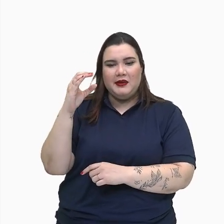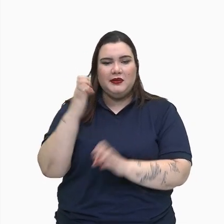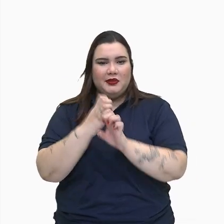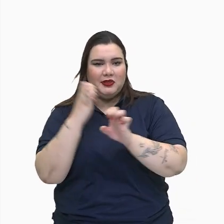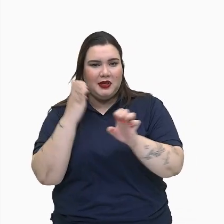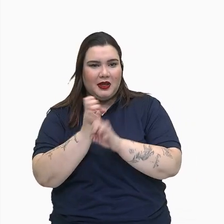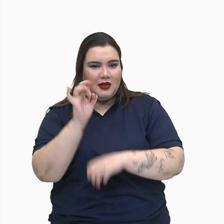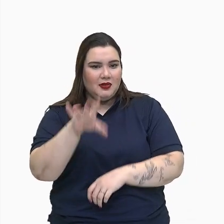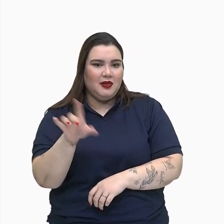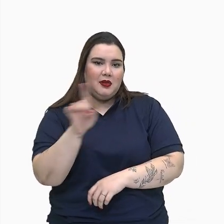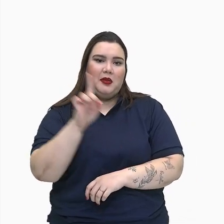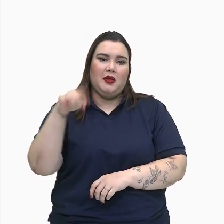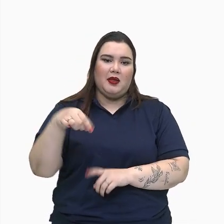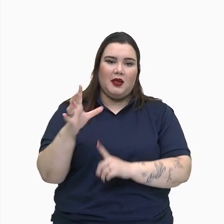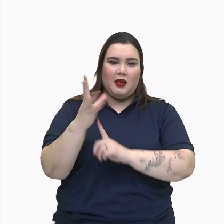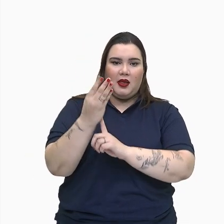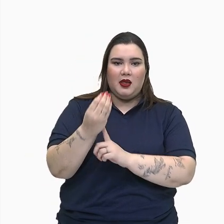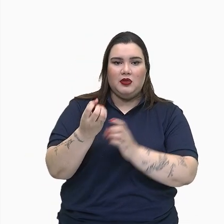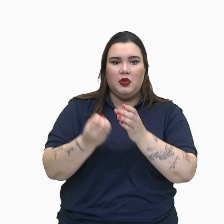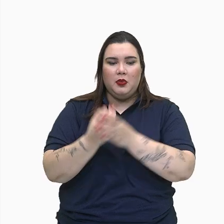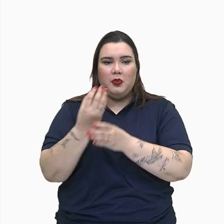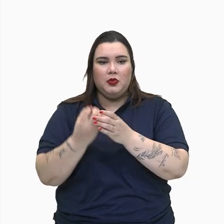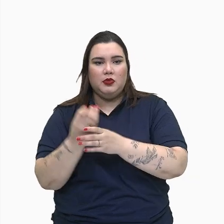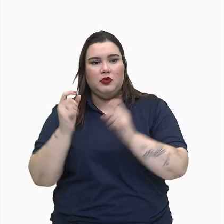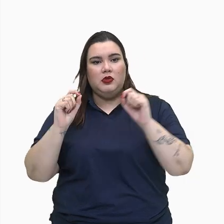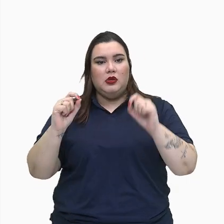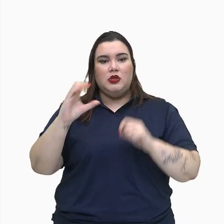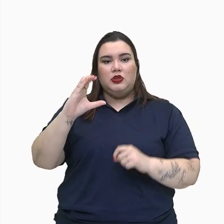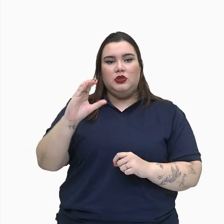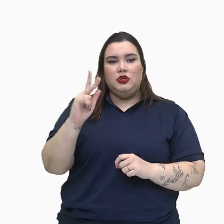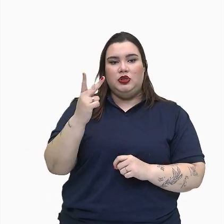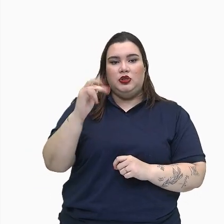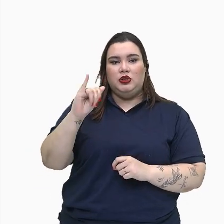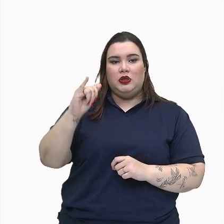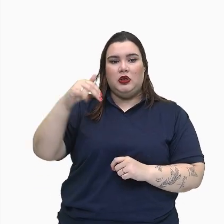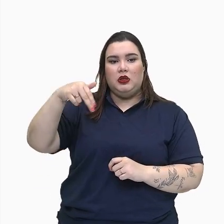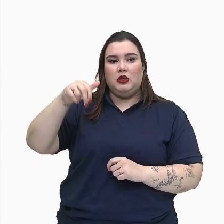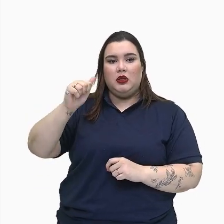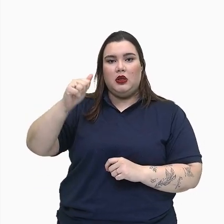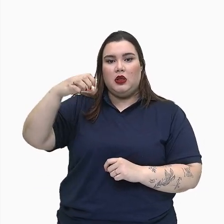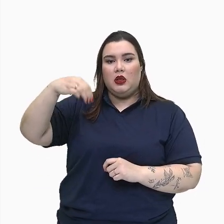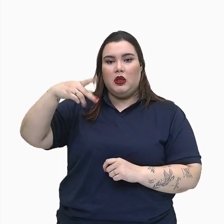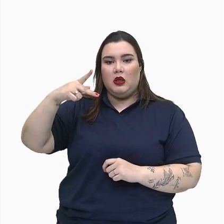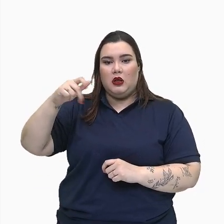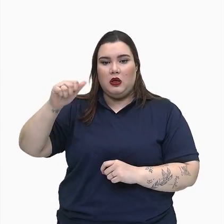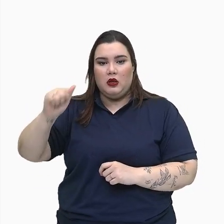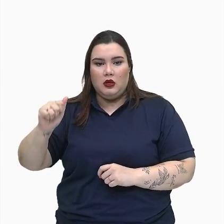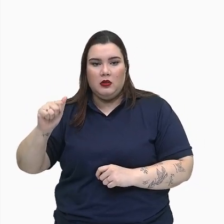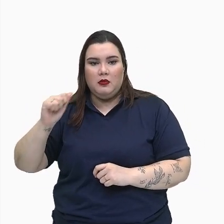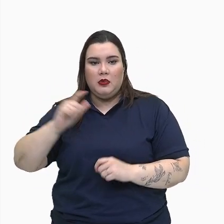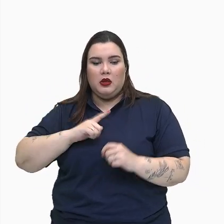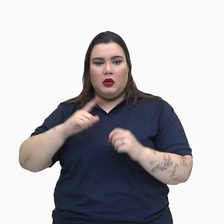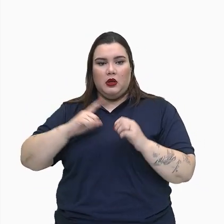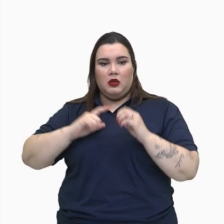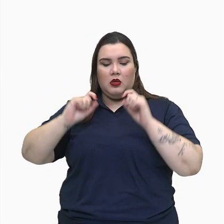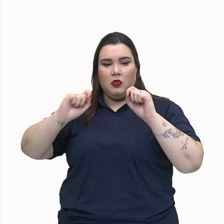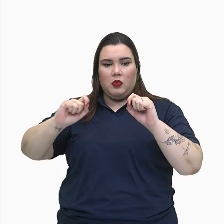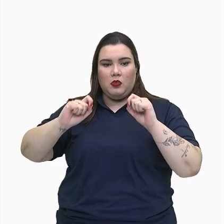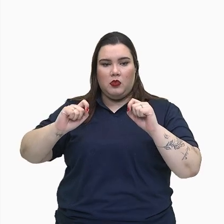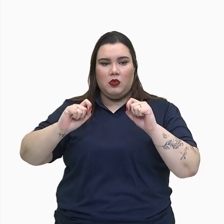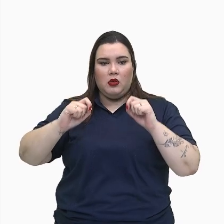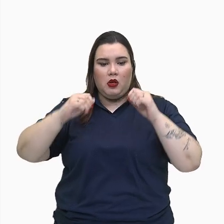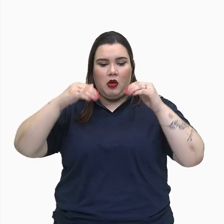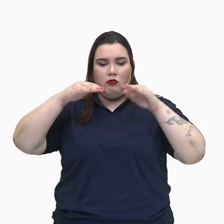isso era arte. A produção das chinampas, onde a gente vê que aquelas varas são colocadas na superfície até o chão dos